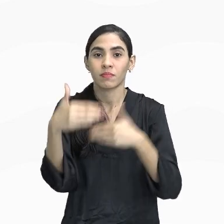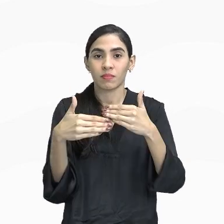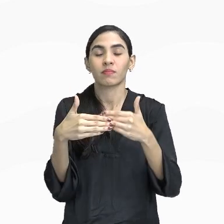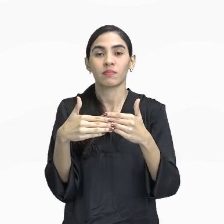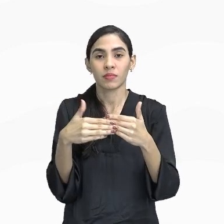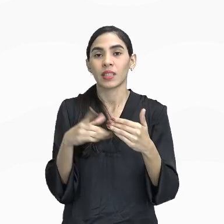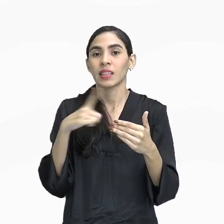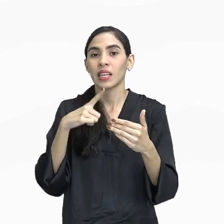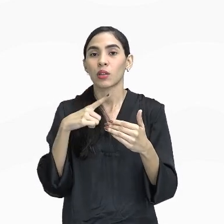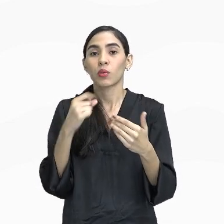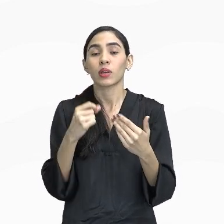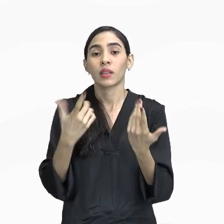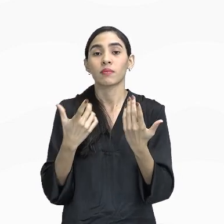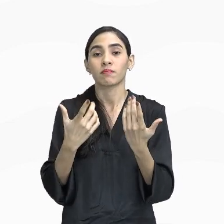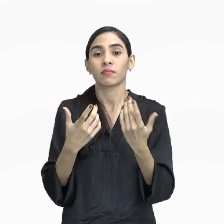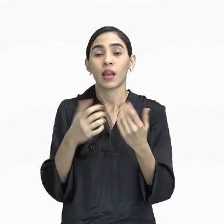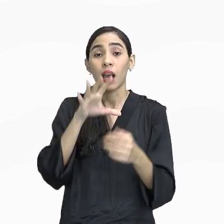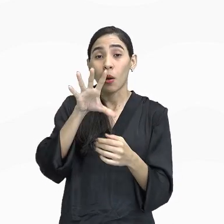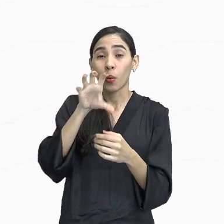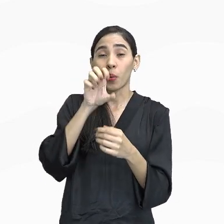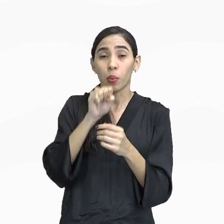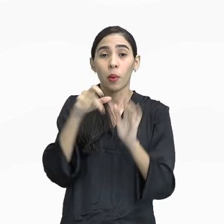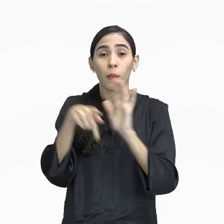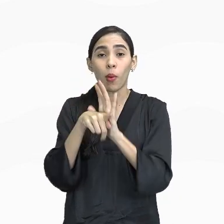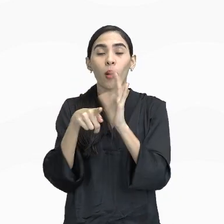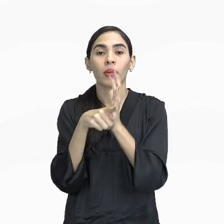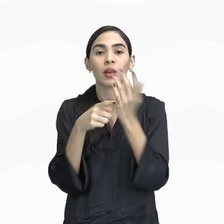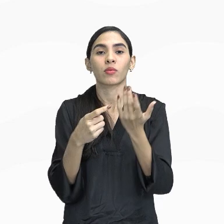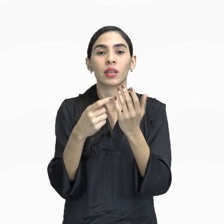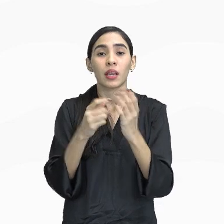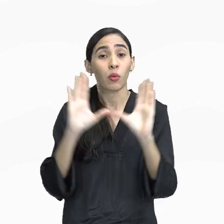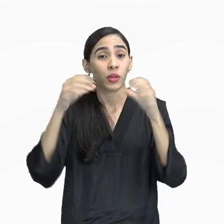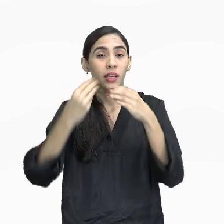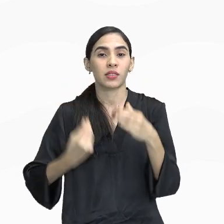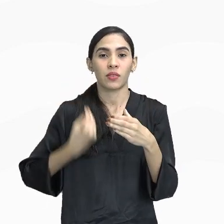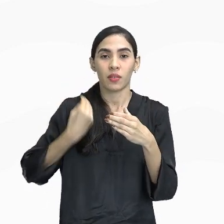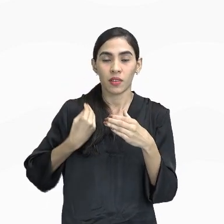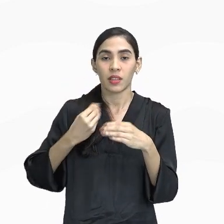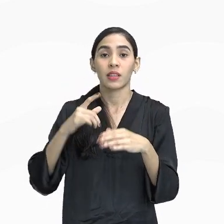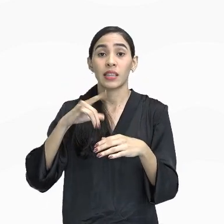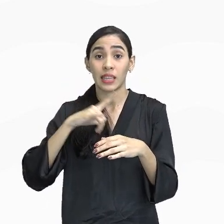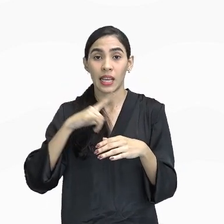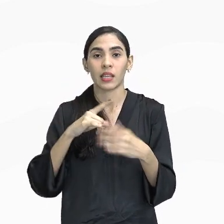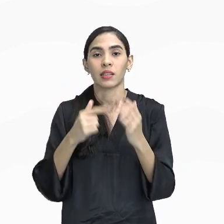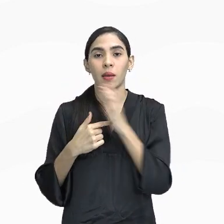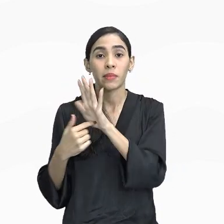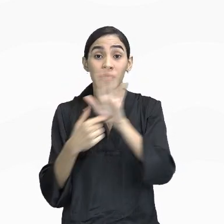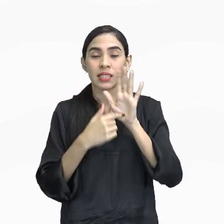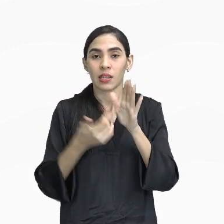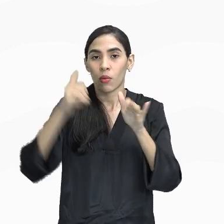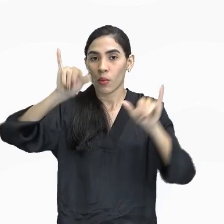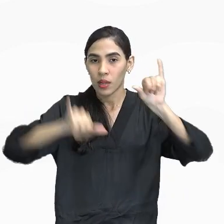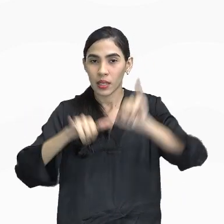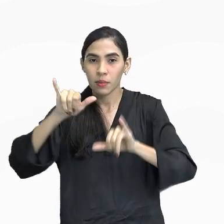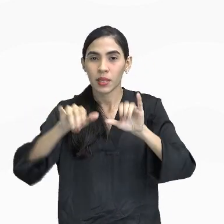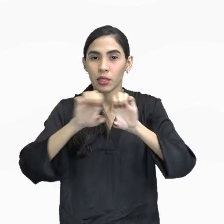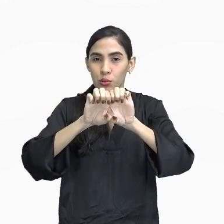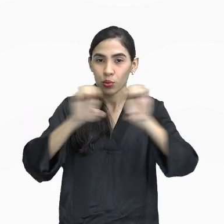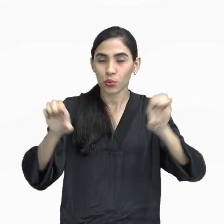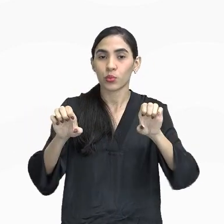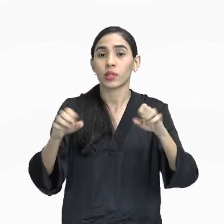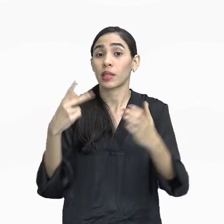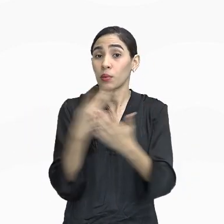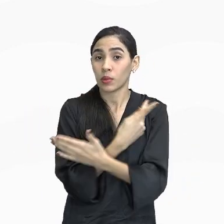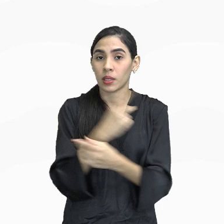por meio da respiração durante a vida dos seres. Então nós temos aí a reação química que ocorre nos dois